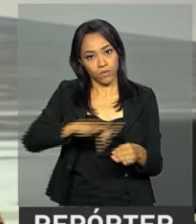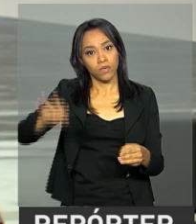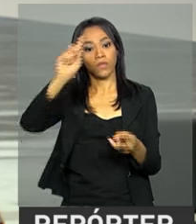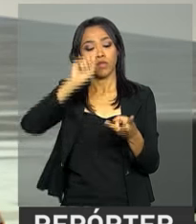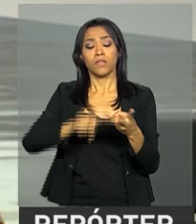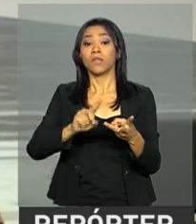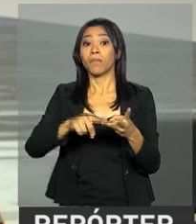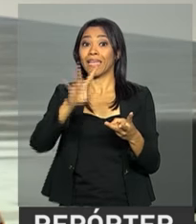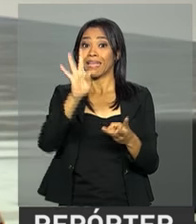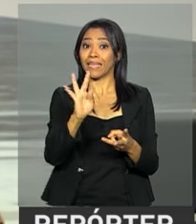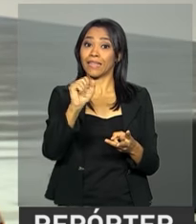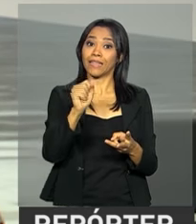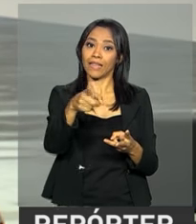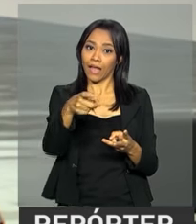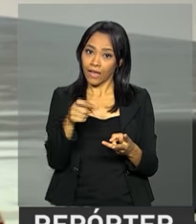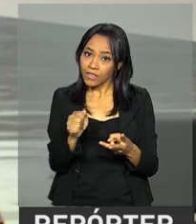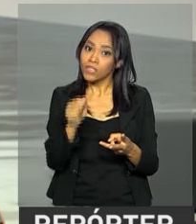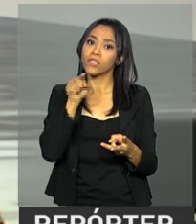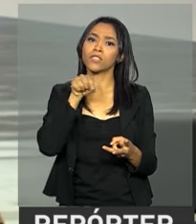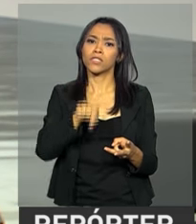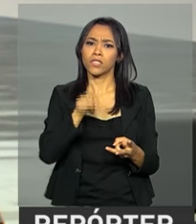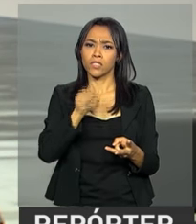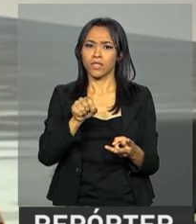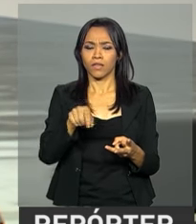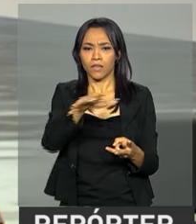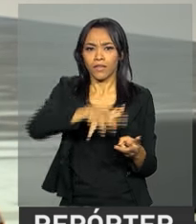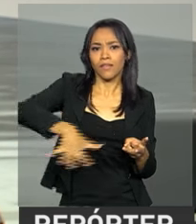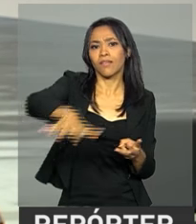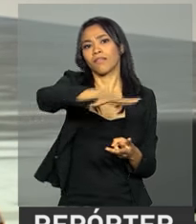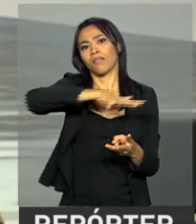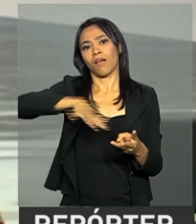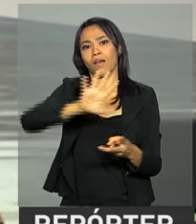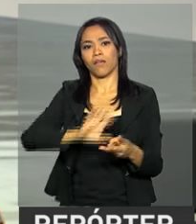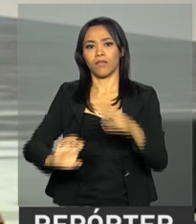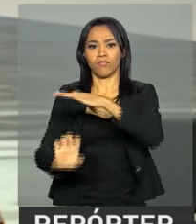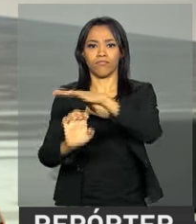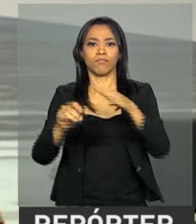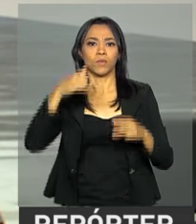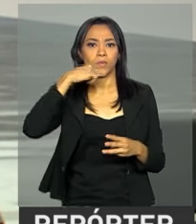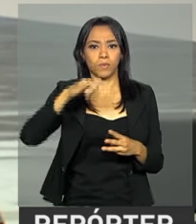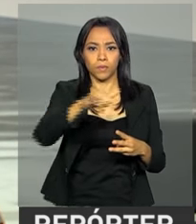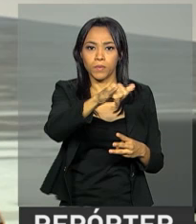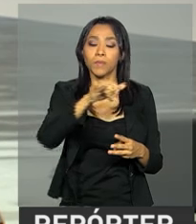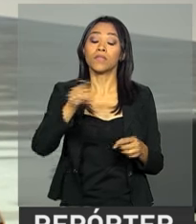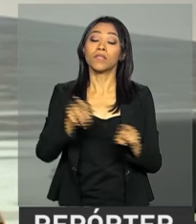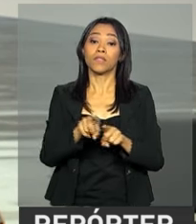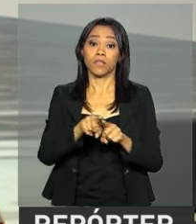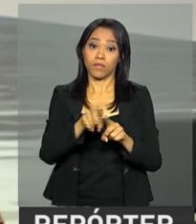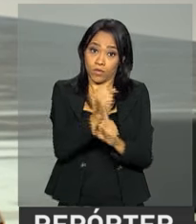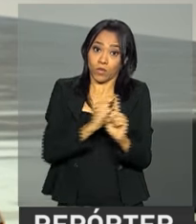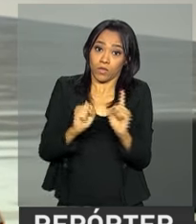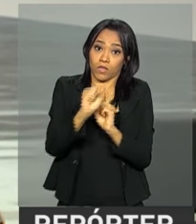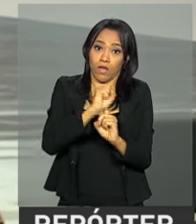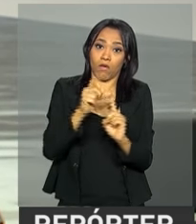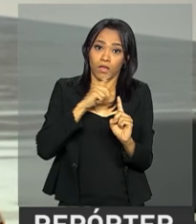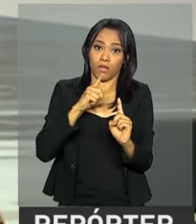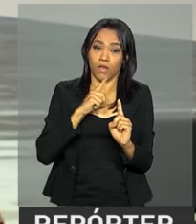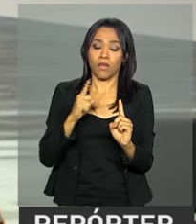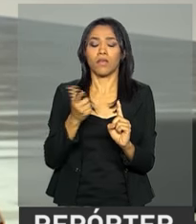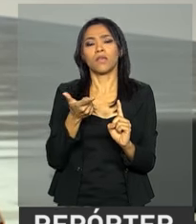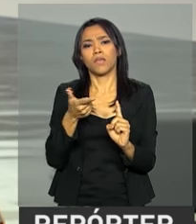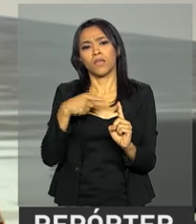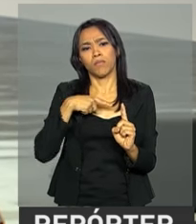da taxa da conta de desenvolvimento energético para beneficiários da tarifa social de energia elétrica que reúne eh